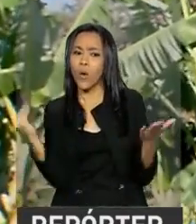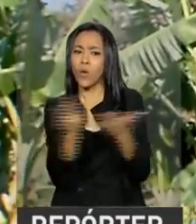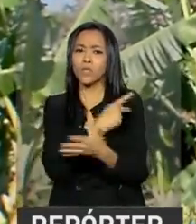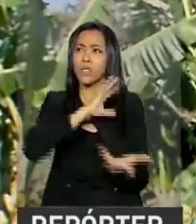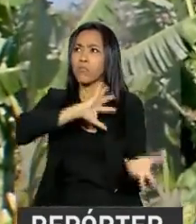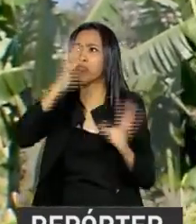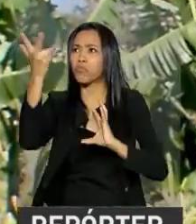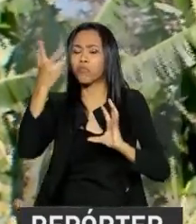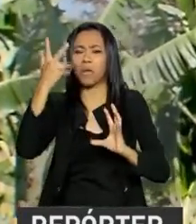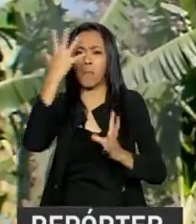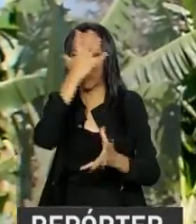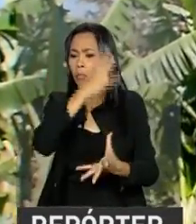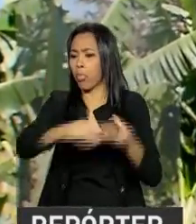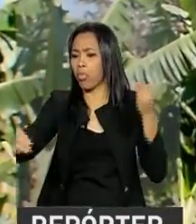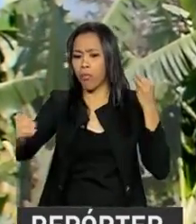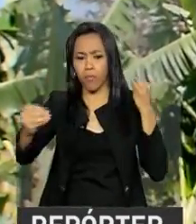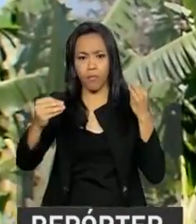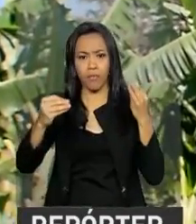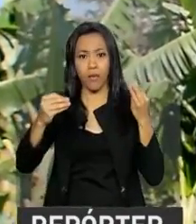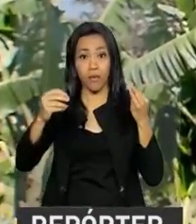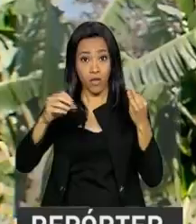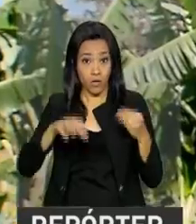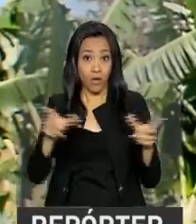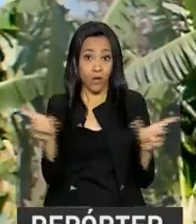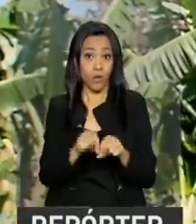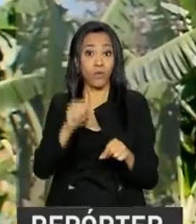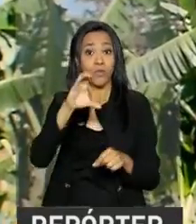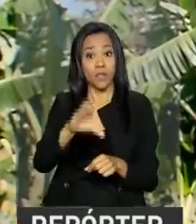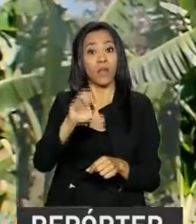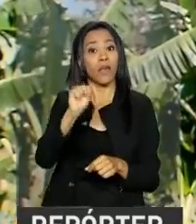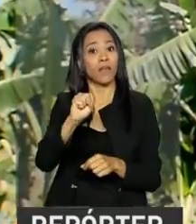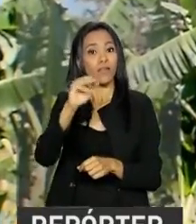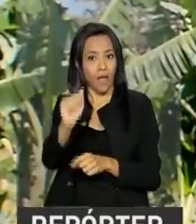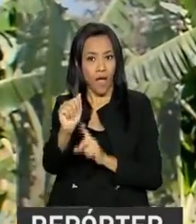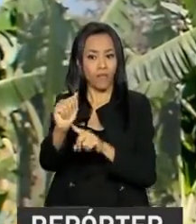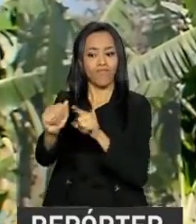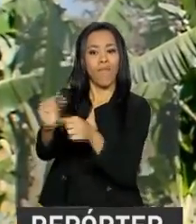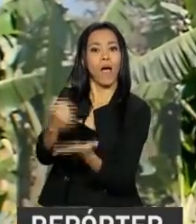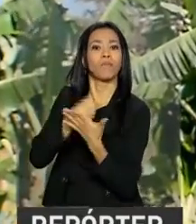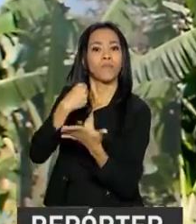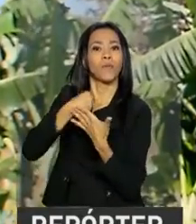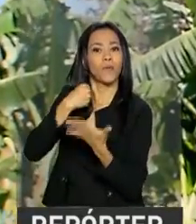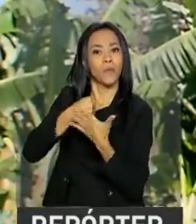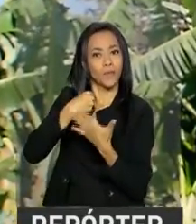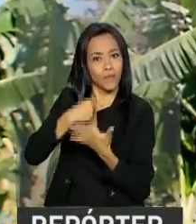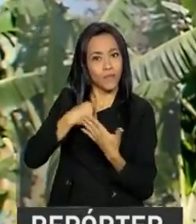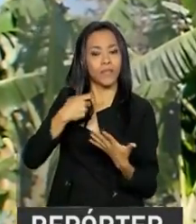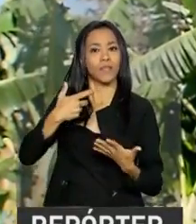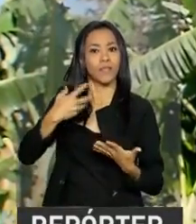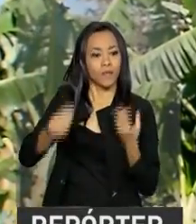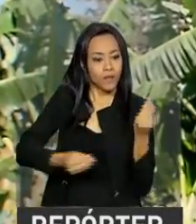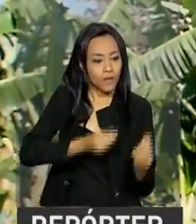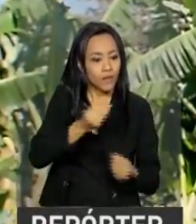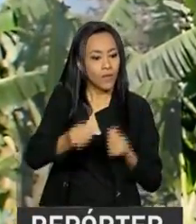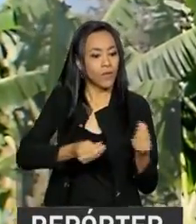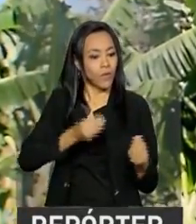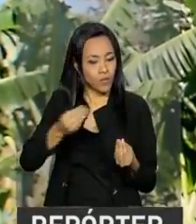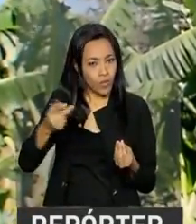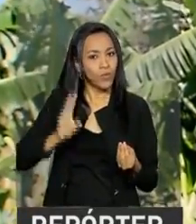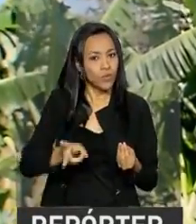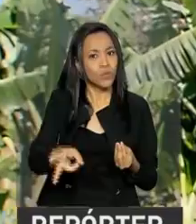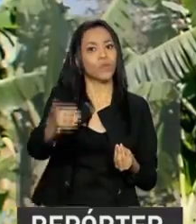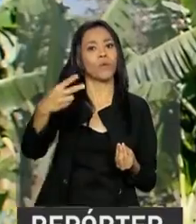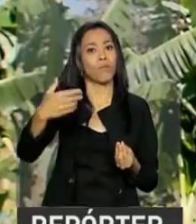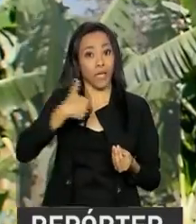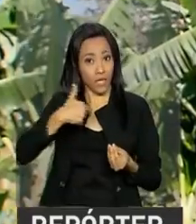a produção toda perdida, o CSA não vai deixar de dar aquela contribuição mensal. E sim, eles vão continuar patrocinando